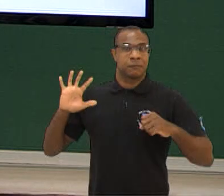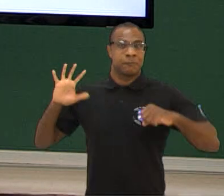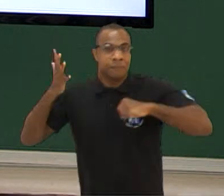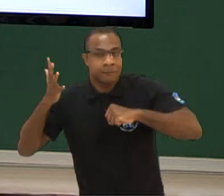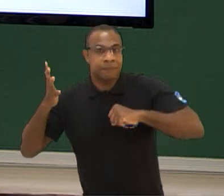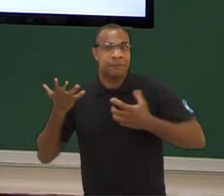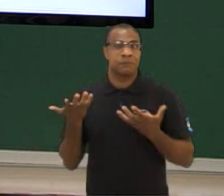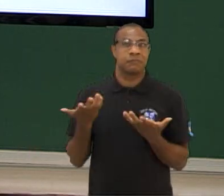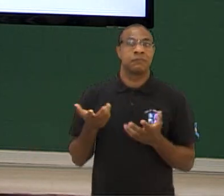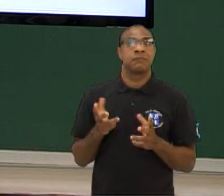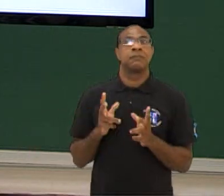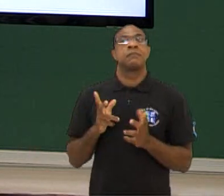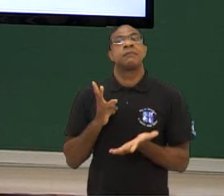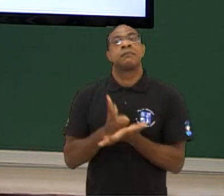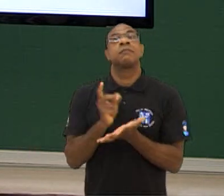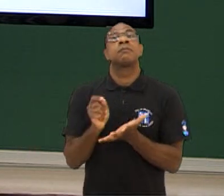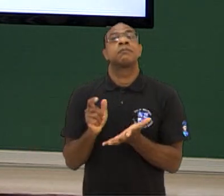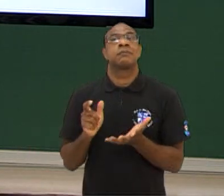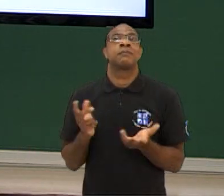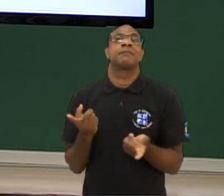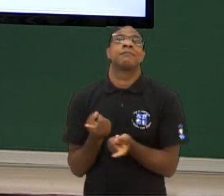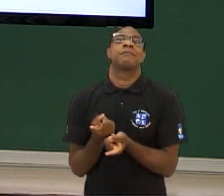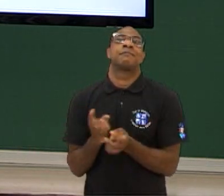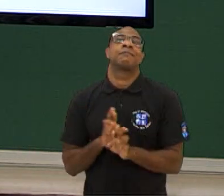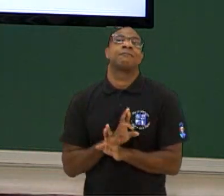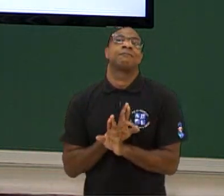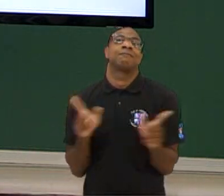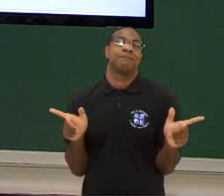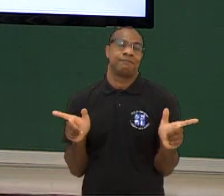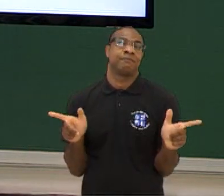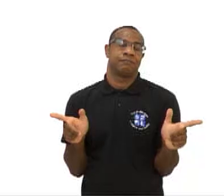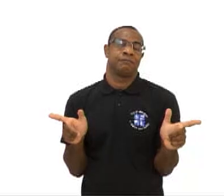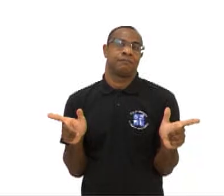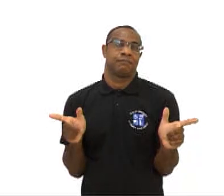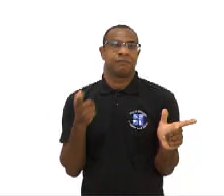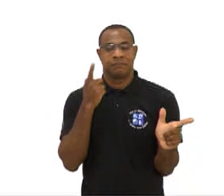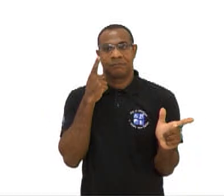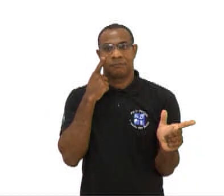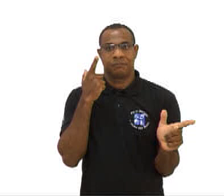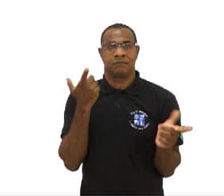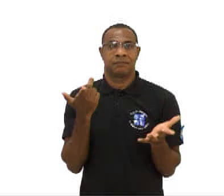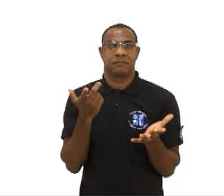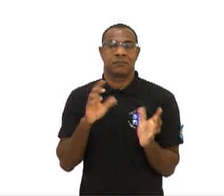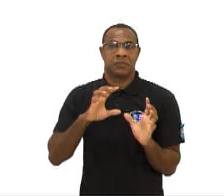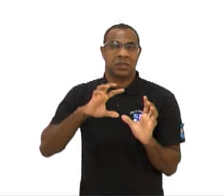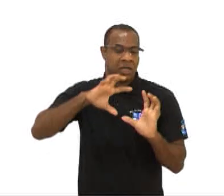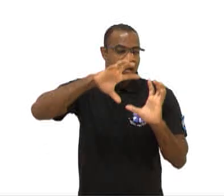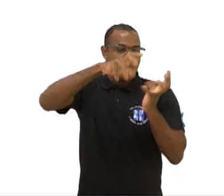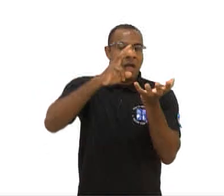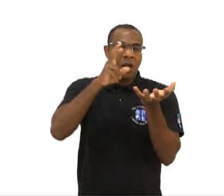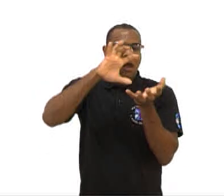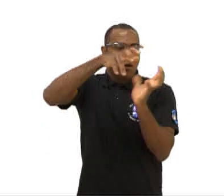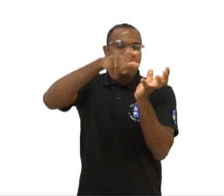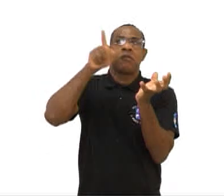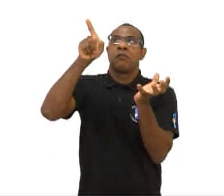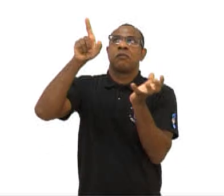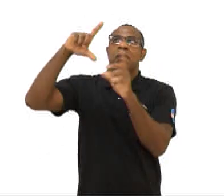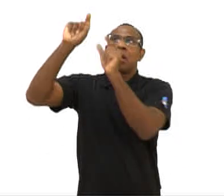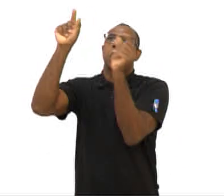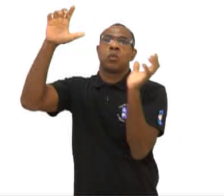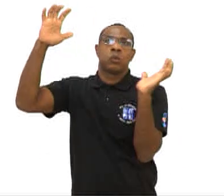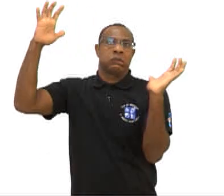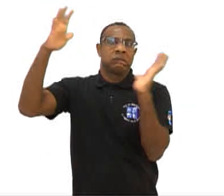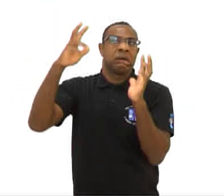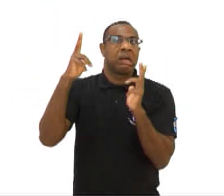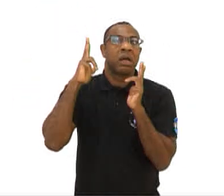corpos diferentes. Então sempre tem que ter aquela malandragem do tipo aqui, ó. A força que a Terra exerce sobre a Lua é exatamente igual